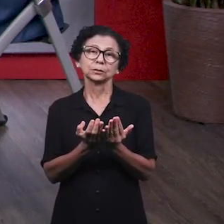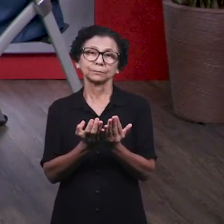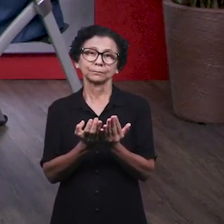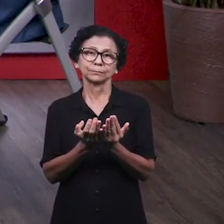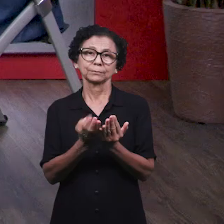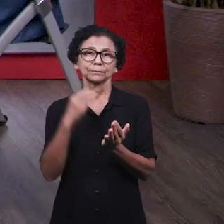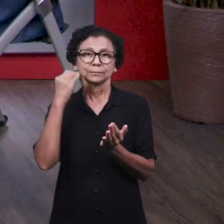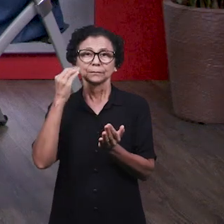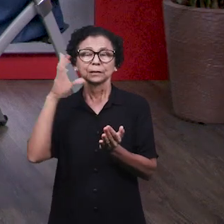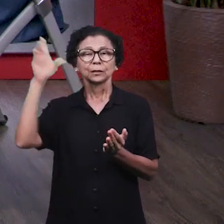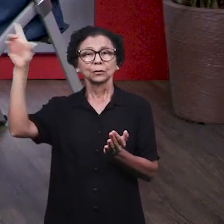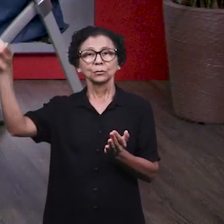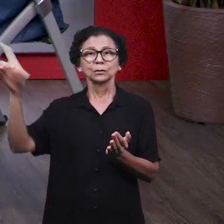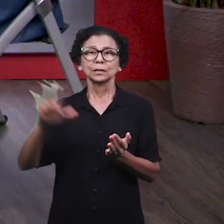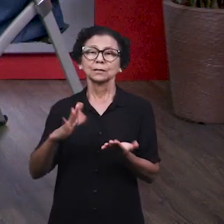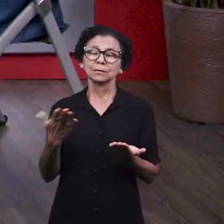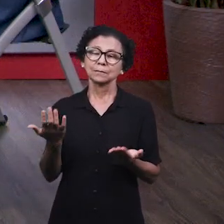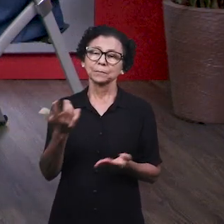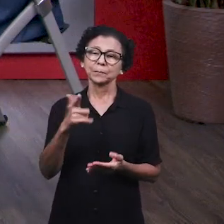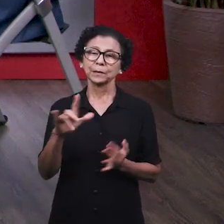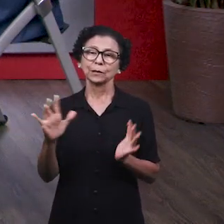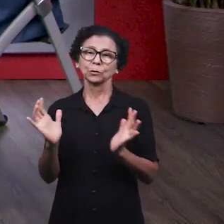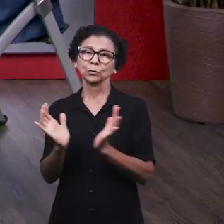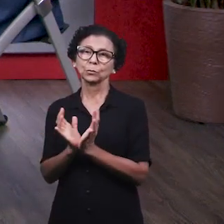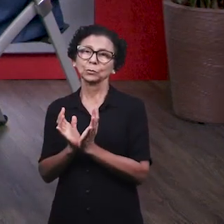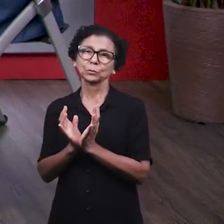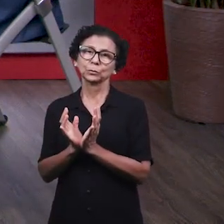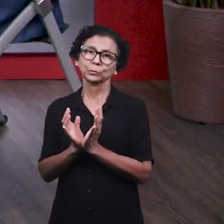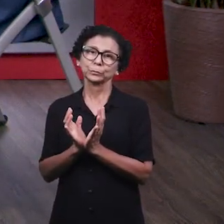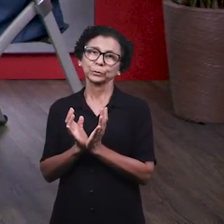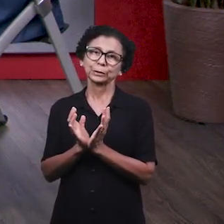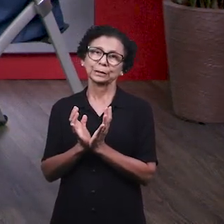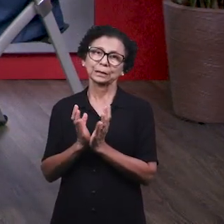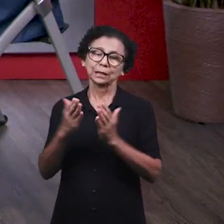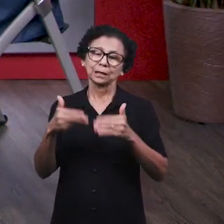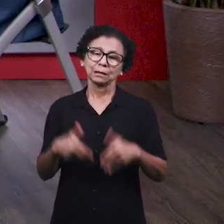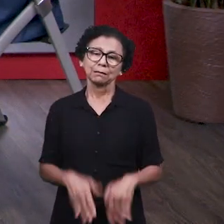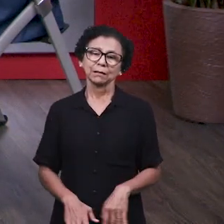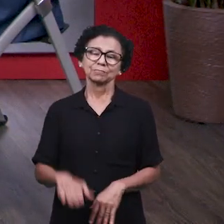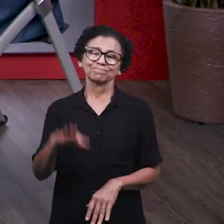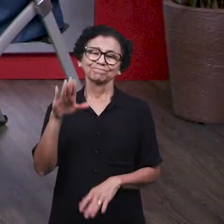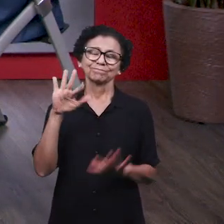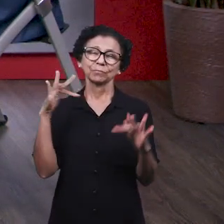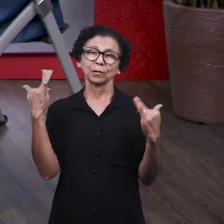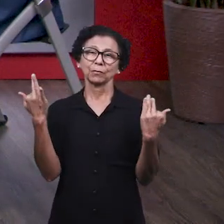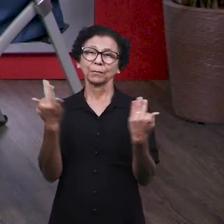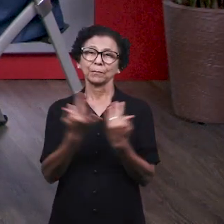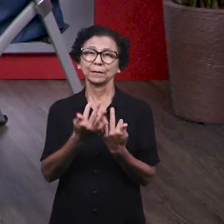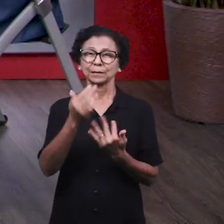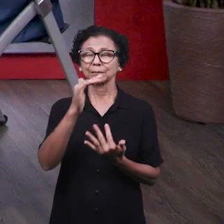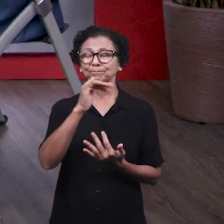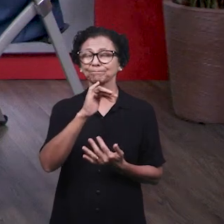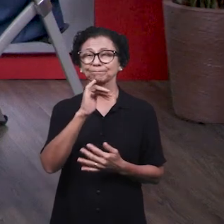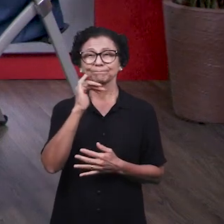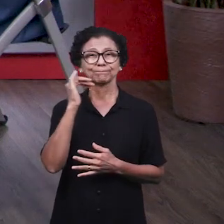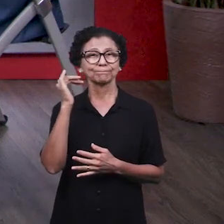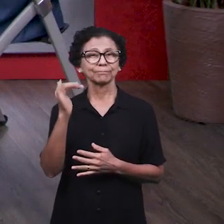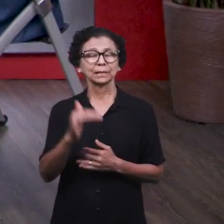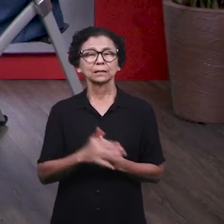e lares onde você só vê a violência imperar. É uma discrepância. Então isso tem nos